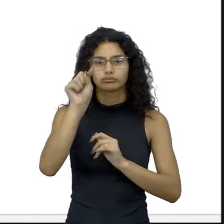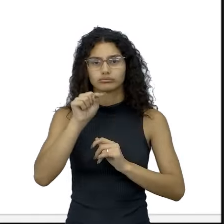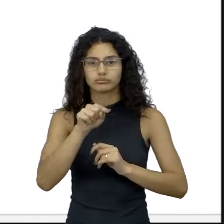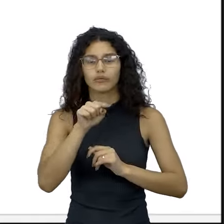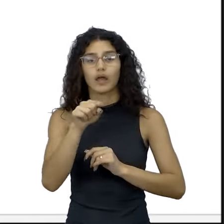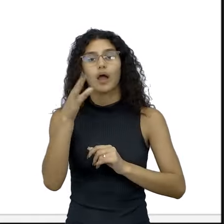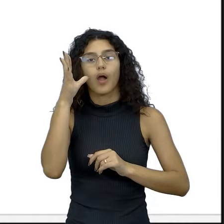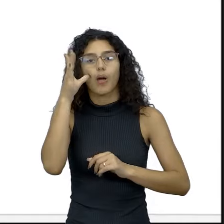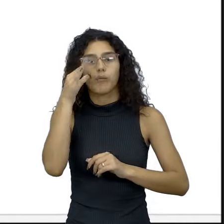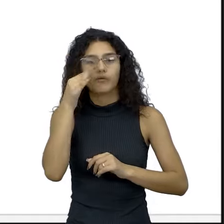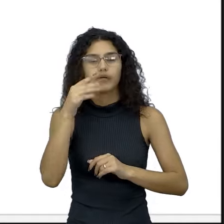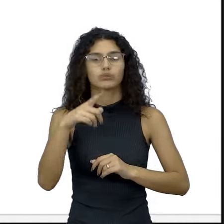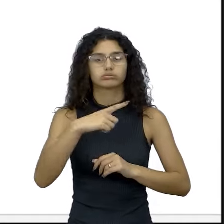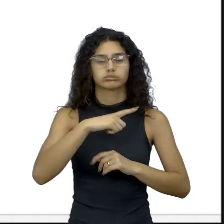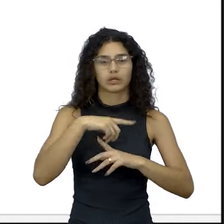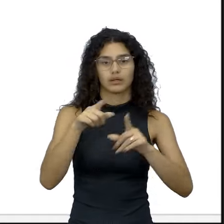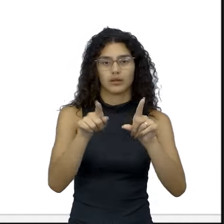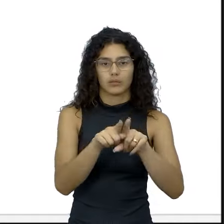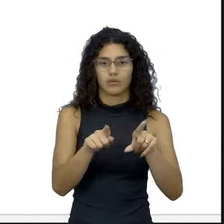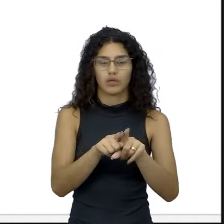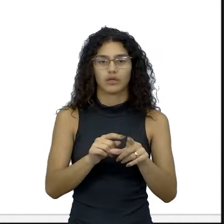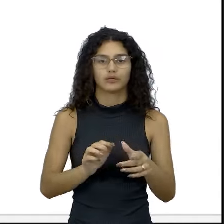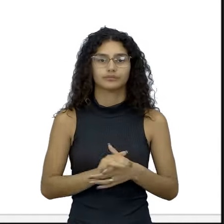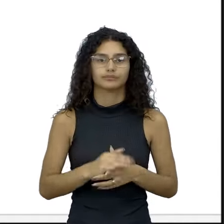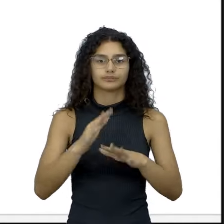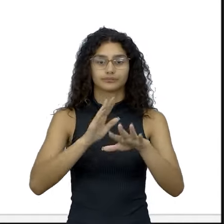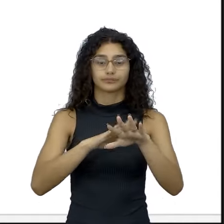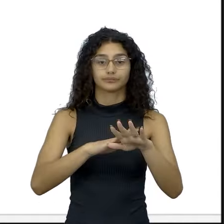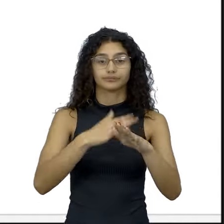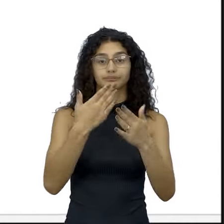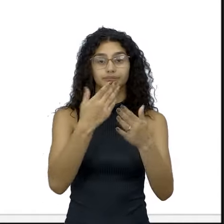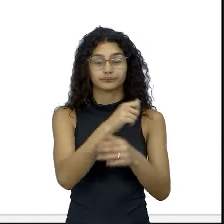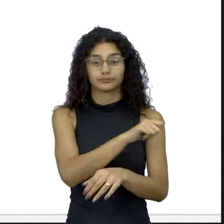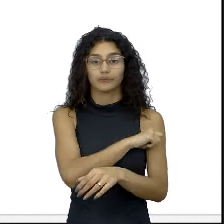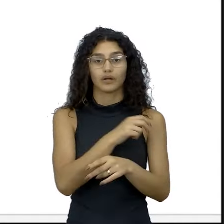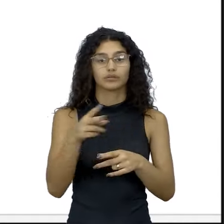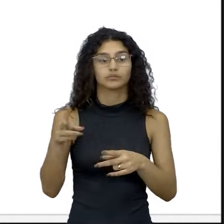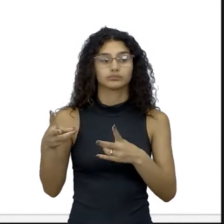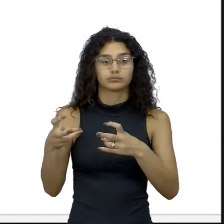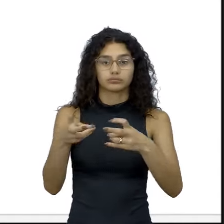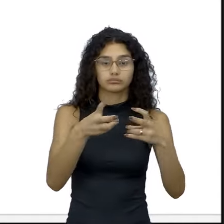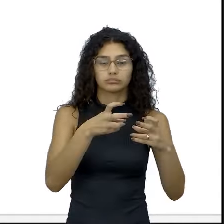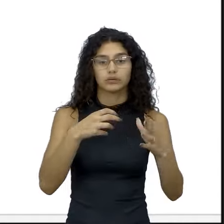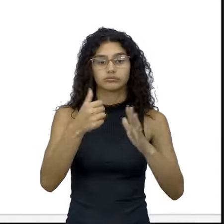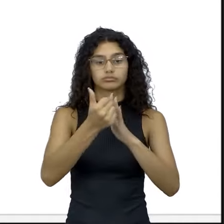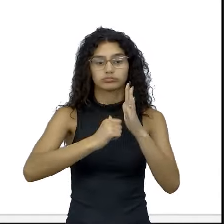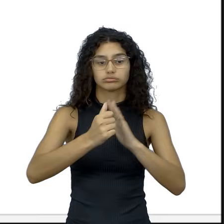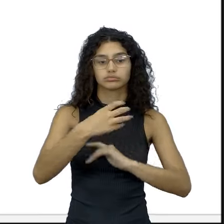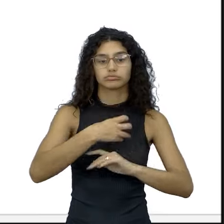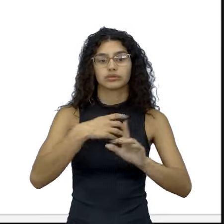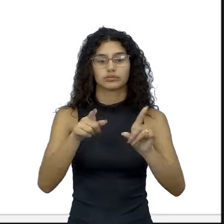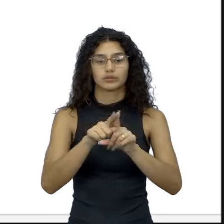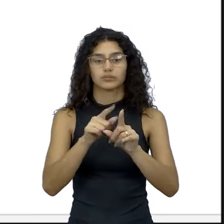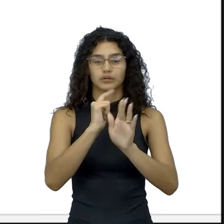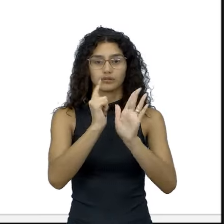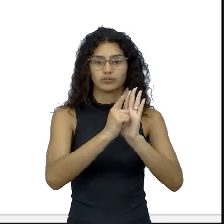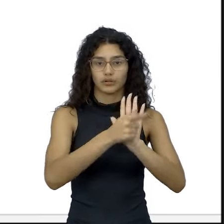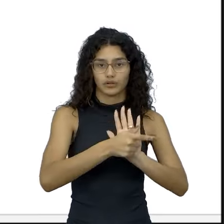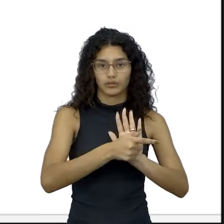essa observação, ela faz com que os estudantes observem, analisem o estilo, desse